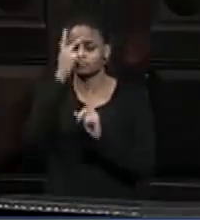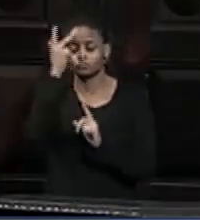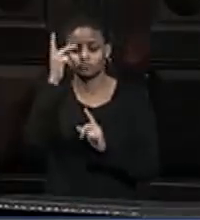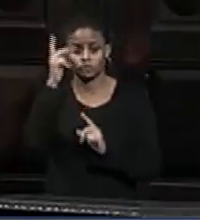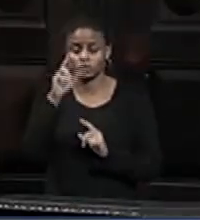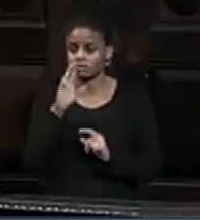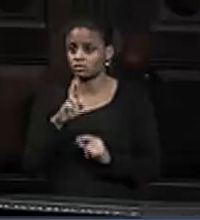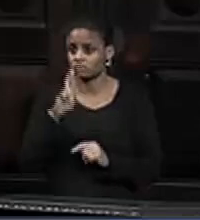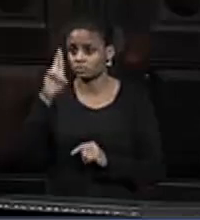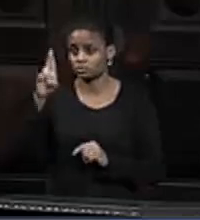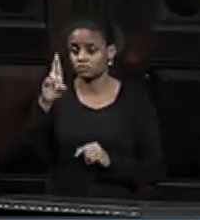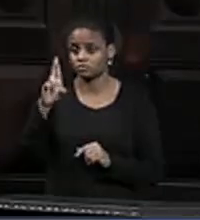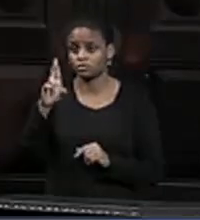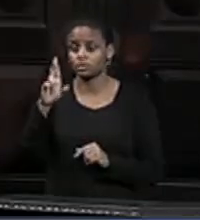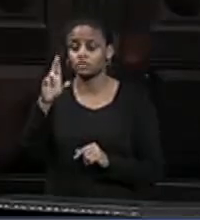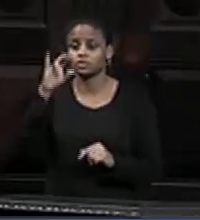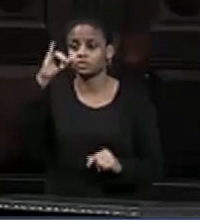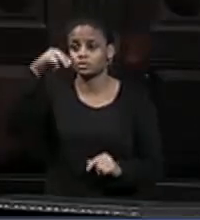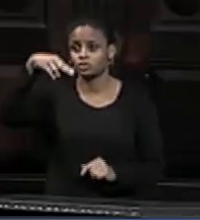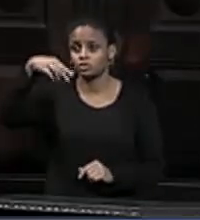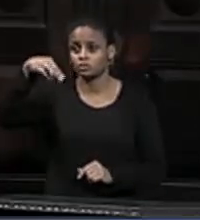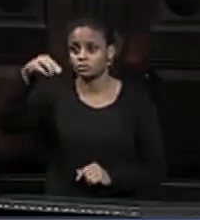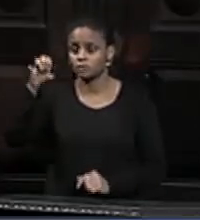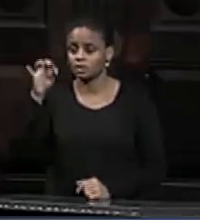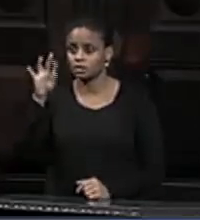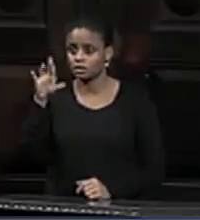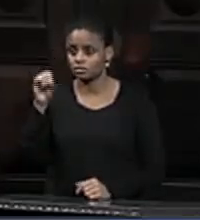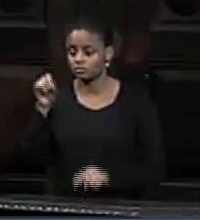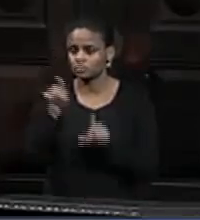aliados, e toda a direção da época.